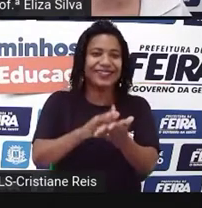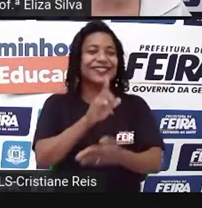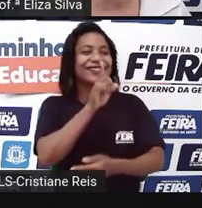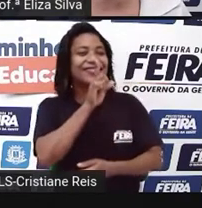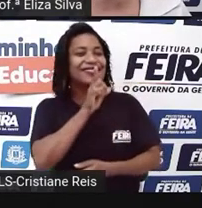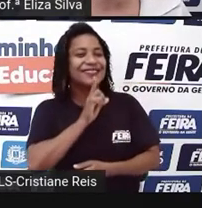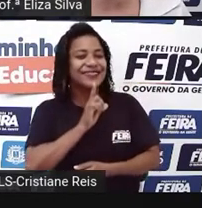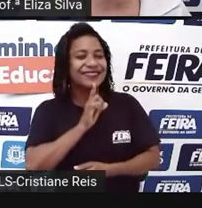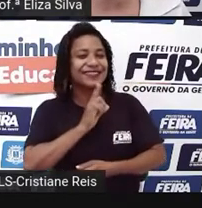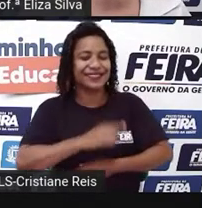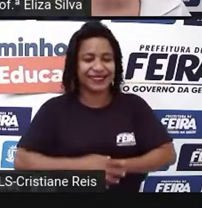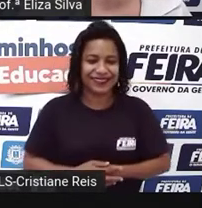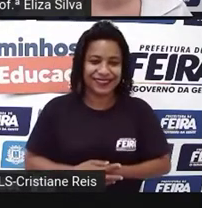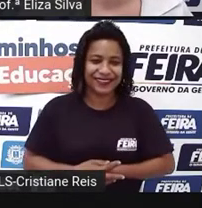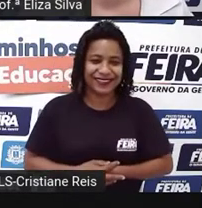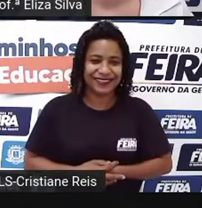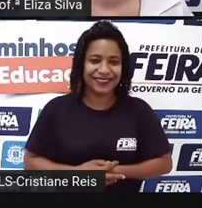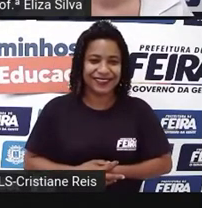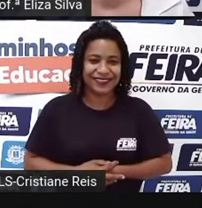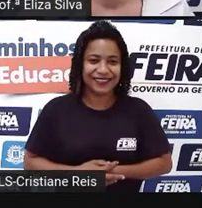Cristiane Reis.